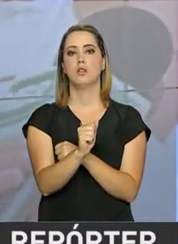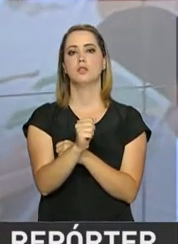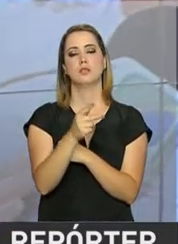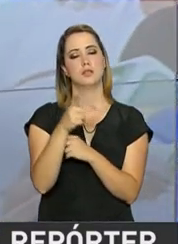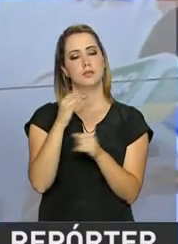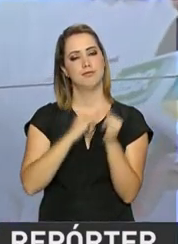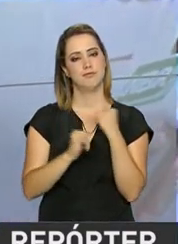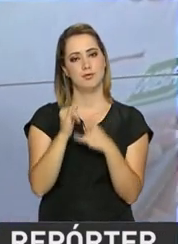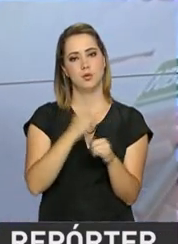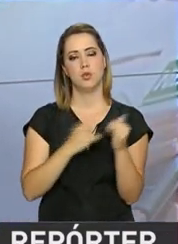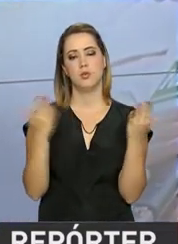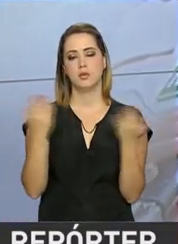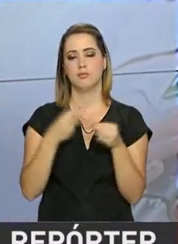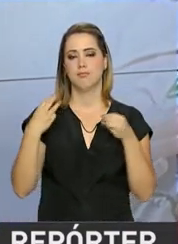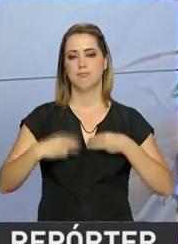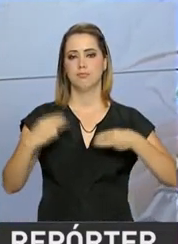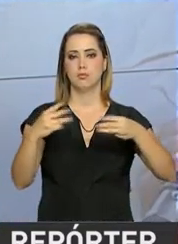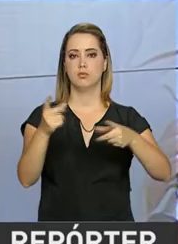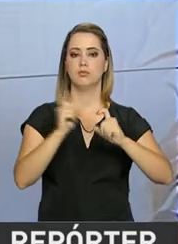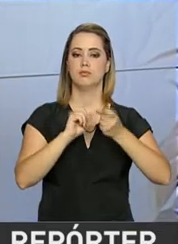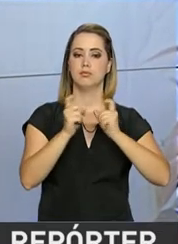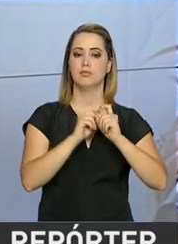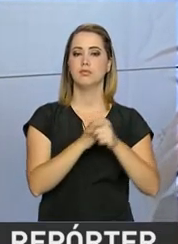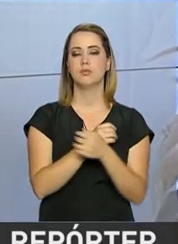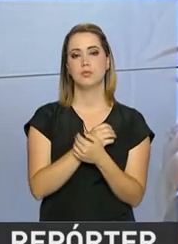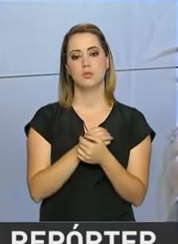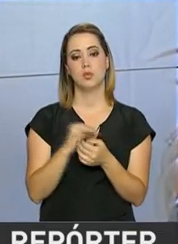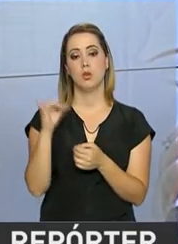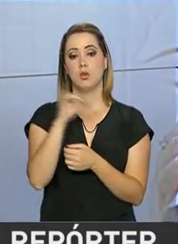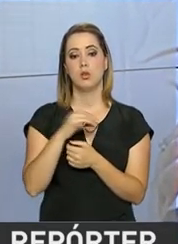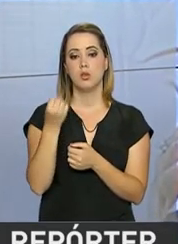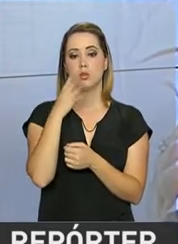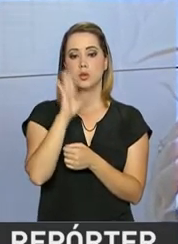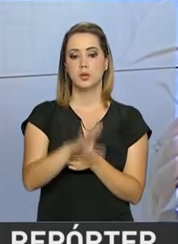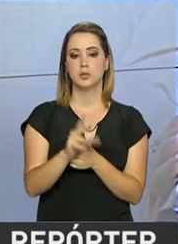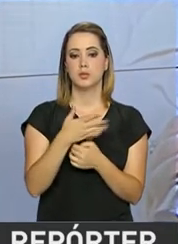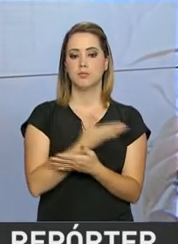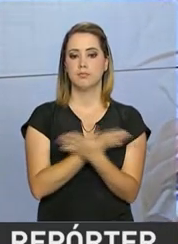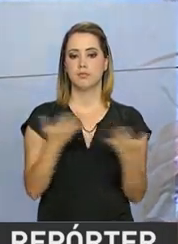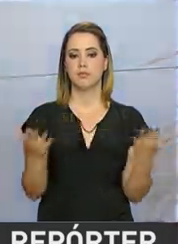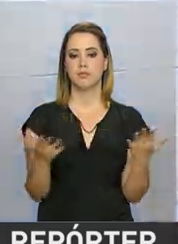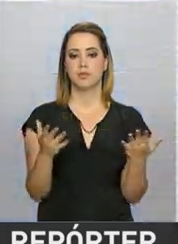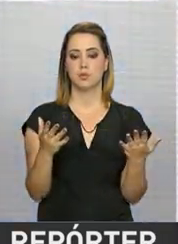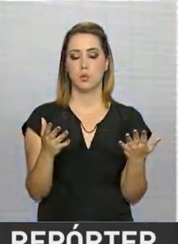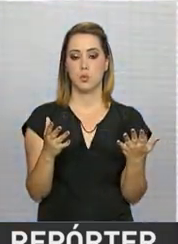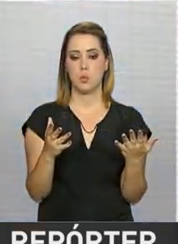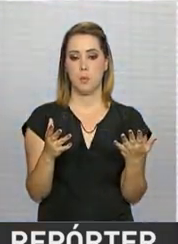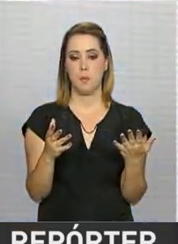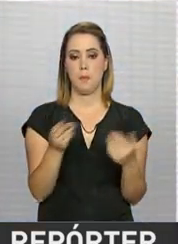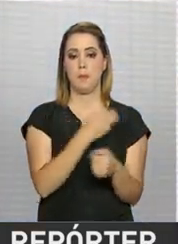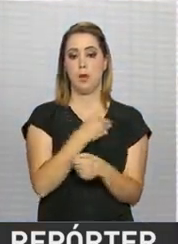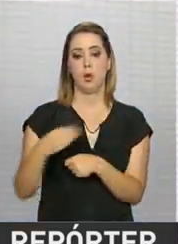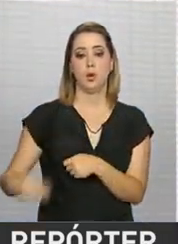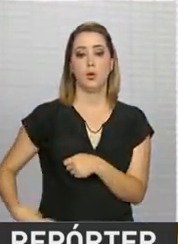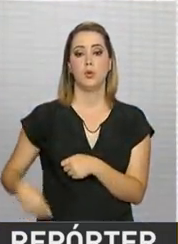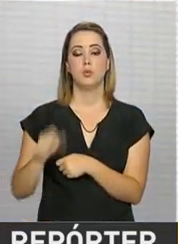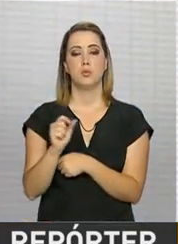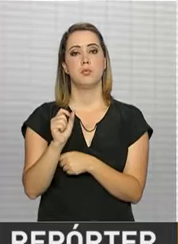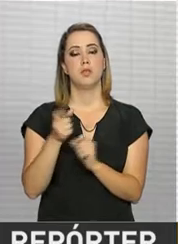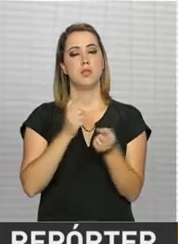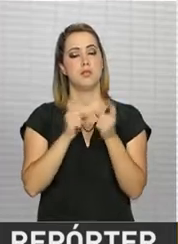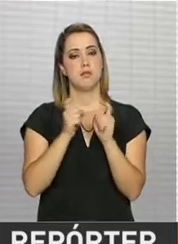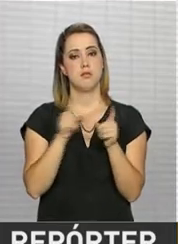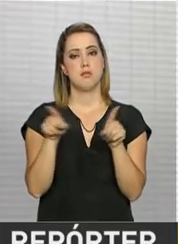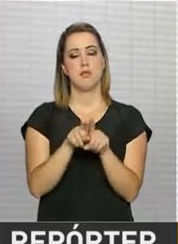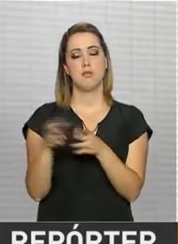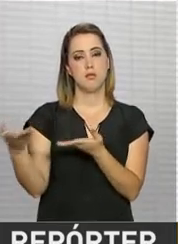lá do Ministério. Oi, Luana, boa tarde. Olá, Roberto. Boa tarde a todos. O ministro Henrique Meirelles vai receber daqui a